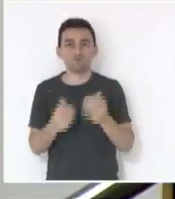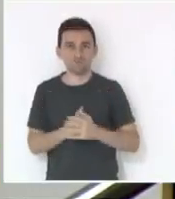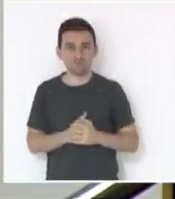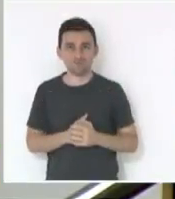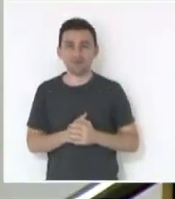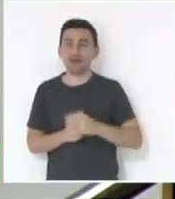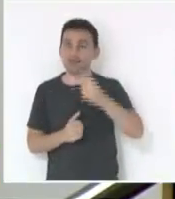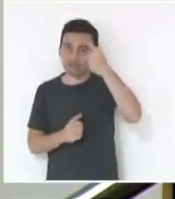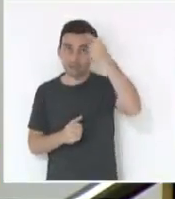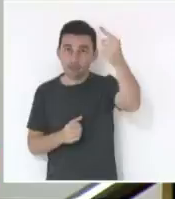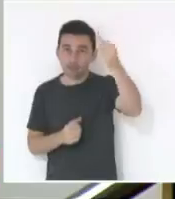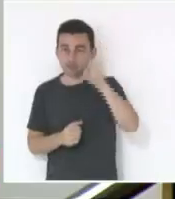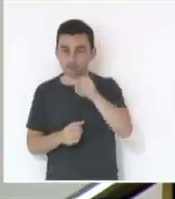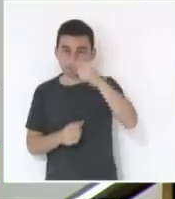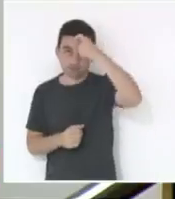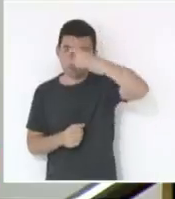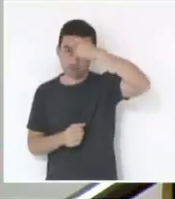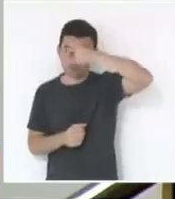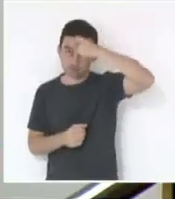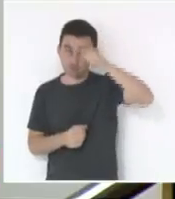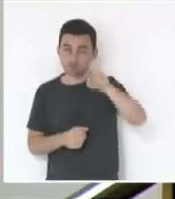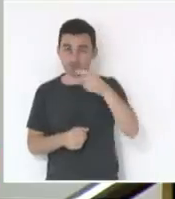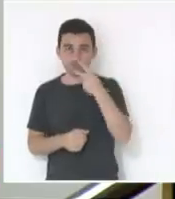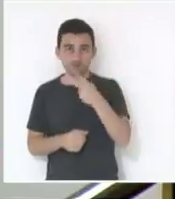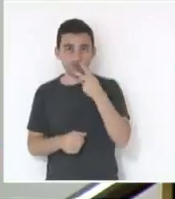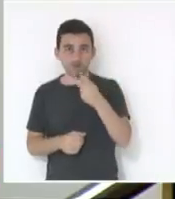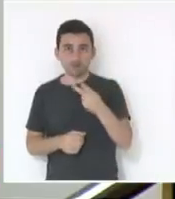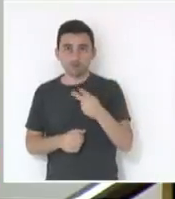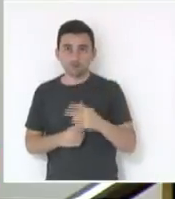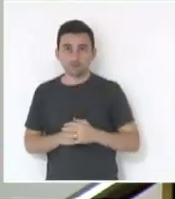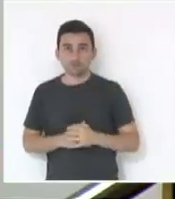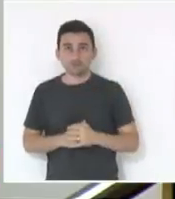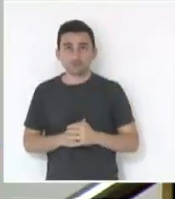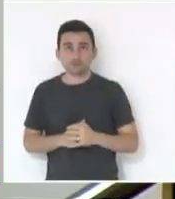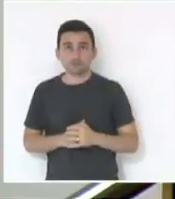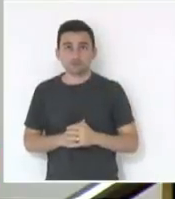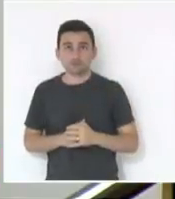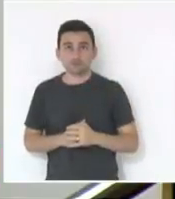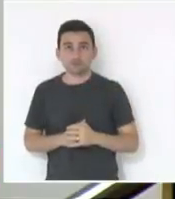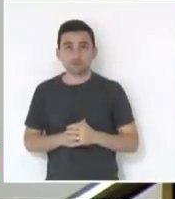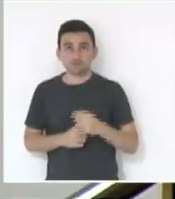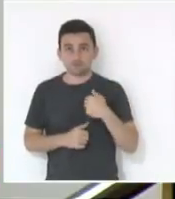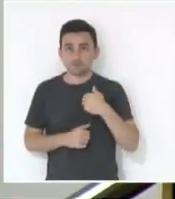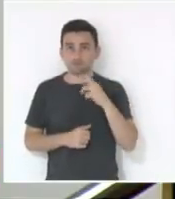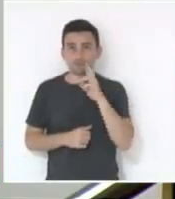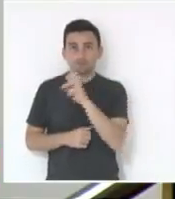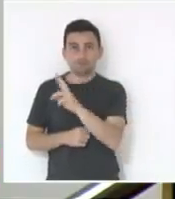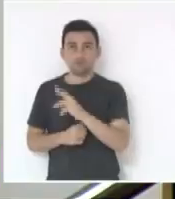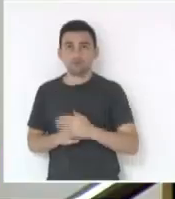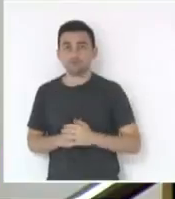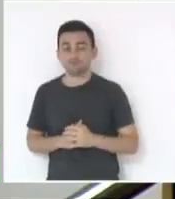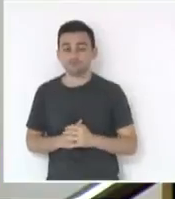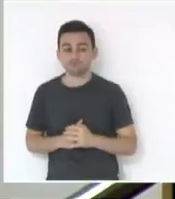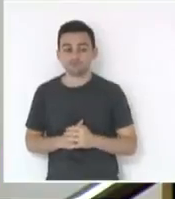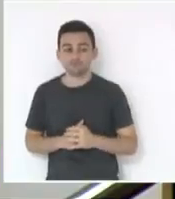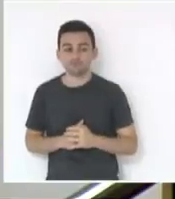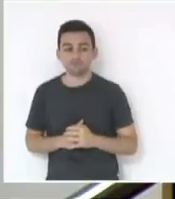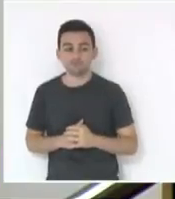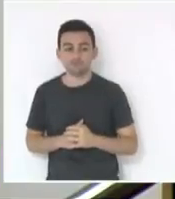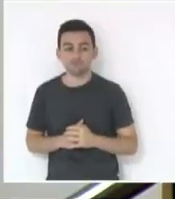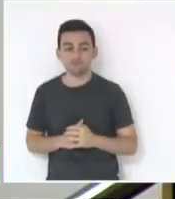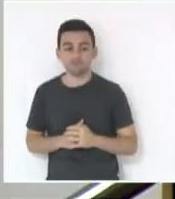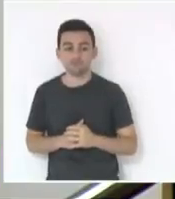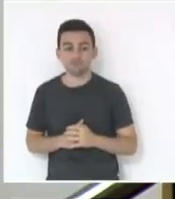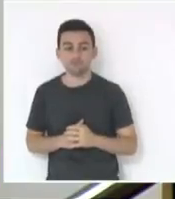Scudillac, deputado, eu estou lhe falando, o senhor pediu uma parte, estou respondendo, e é importante ser uma parte, que